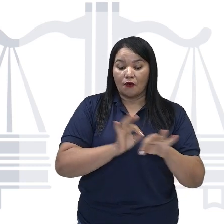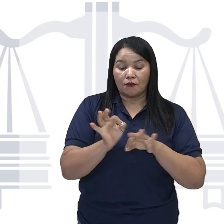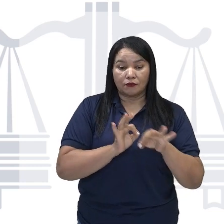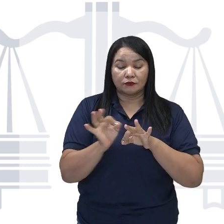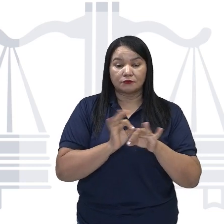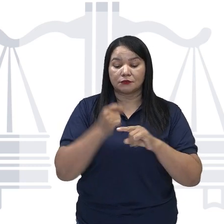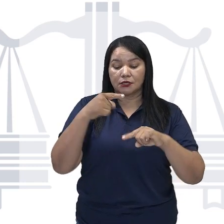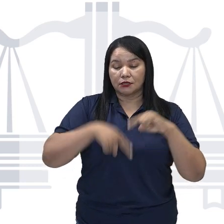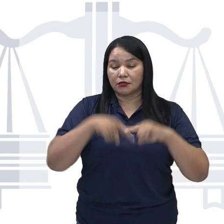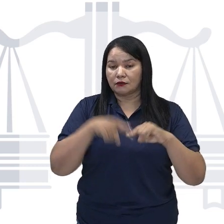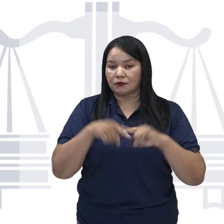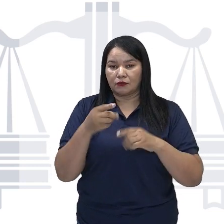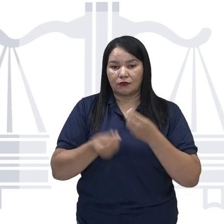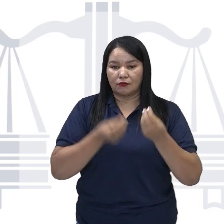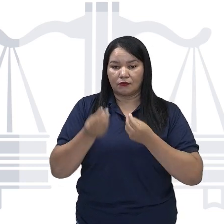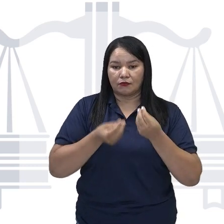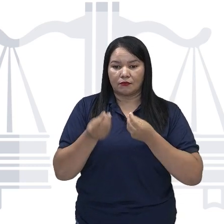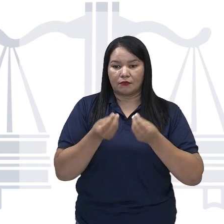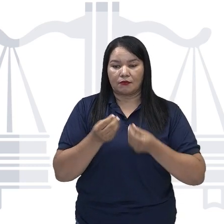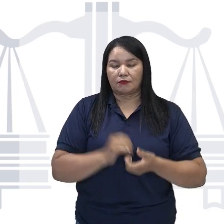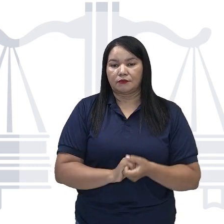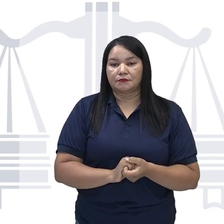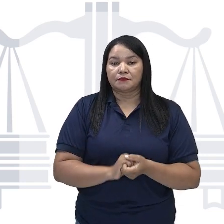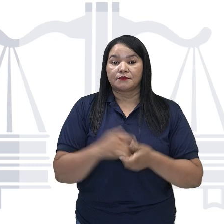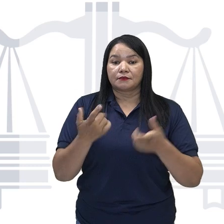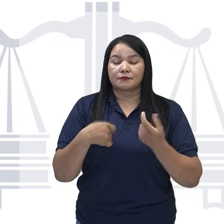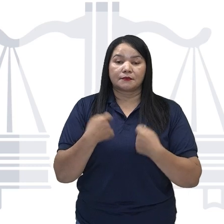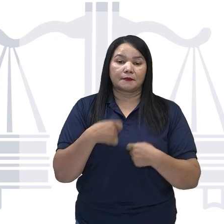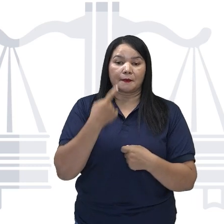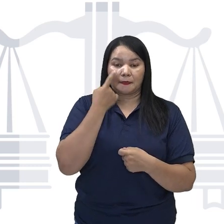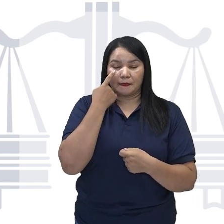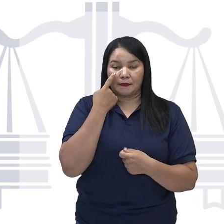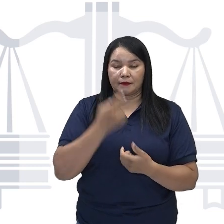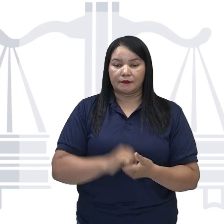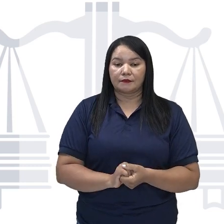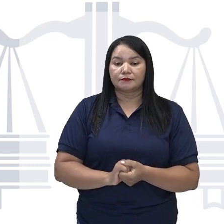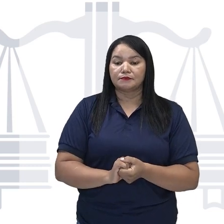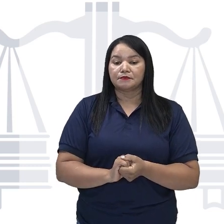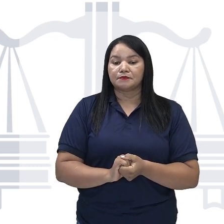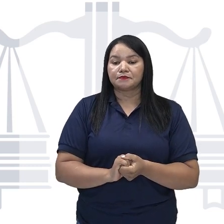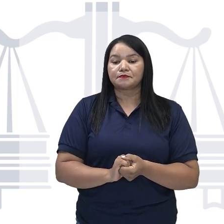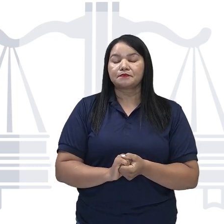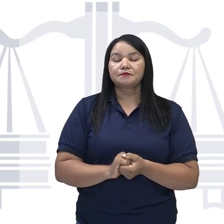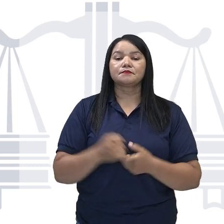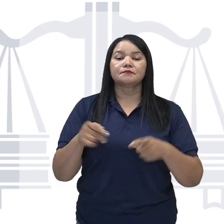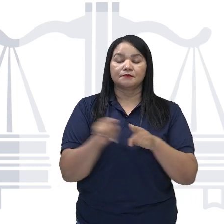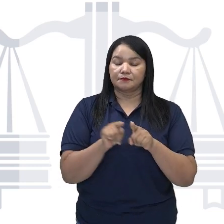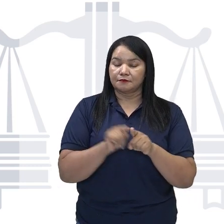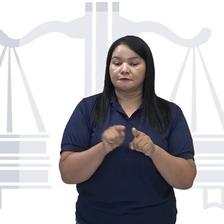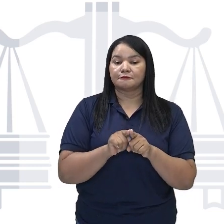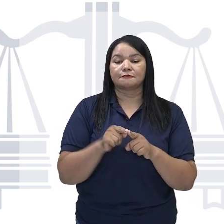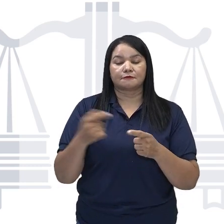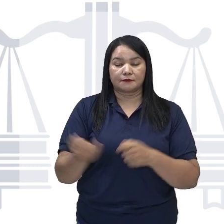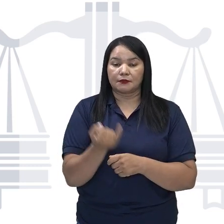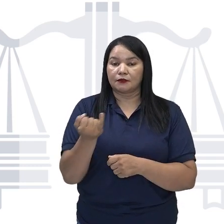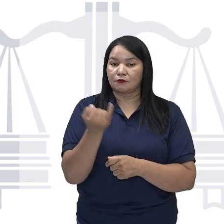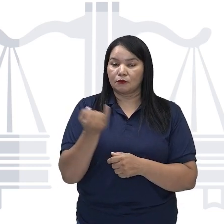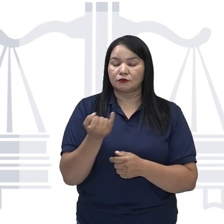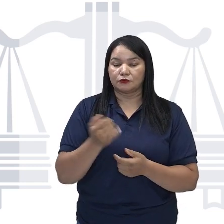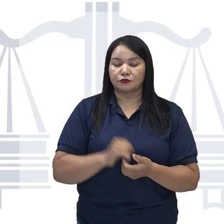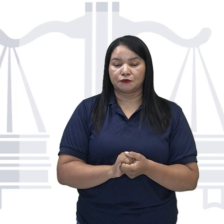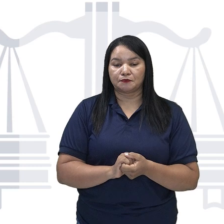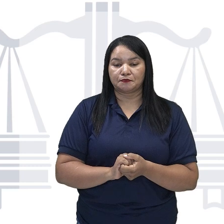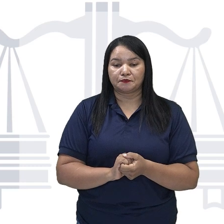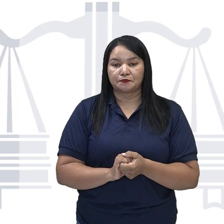dos equipamentos, né? Então, a gente tem também esse quarto item no